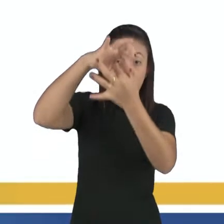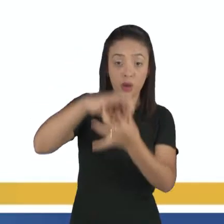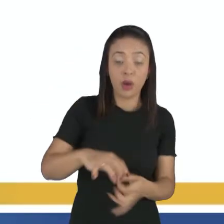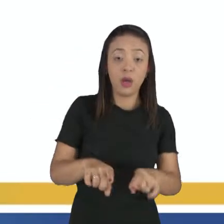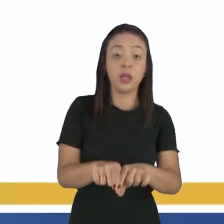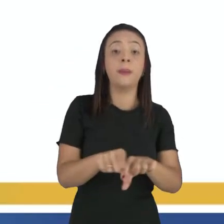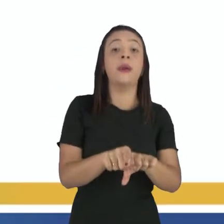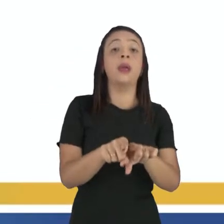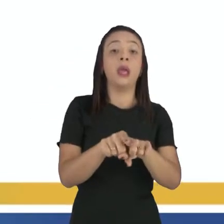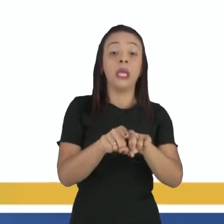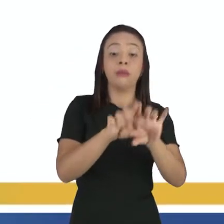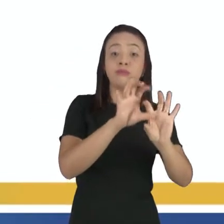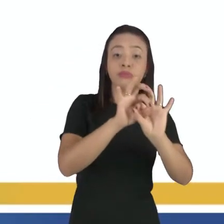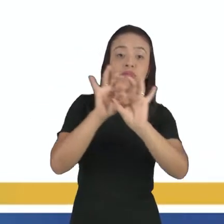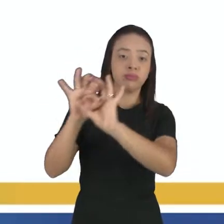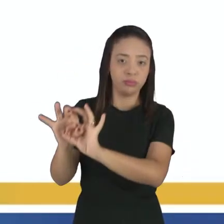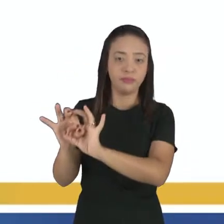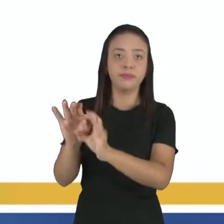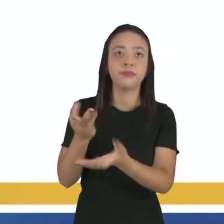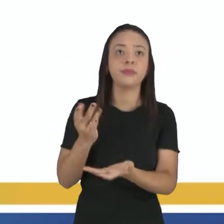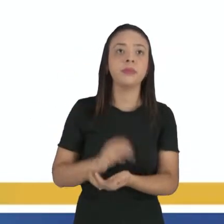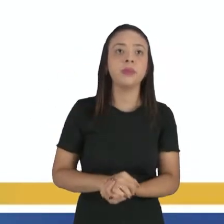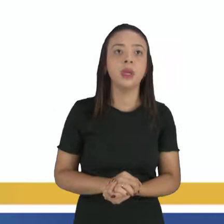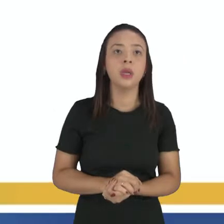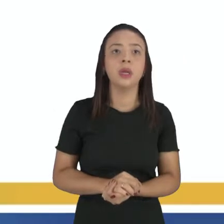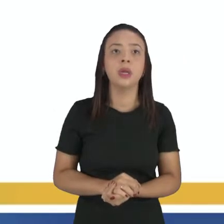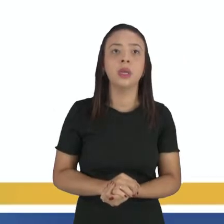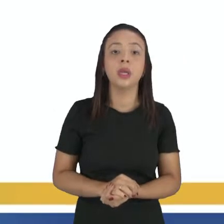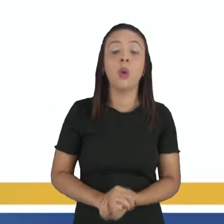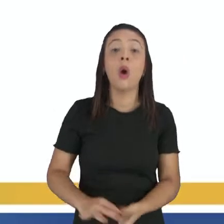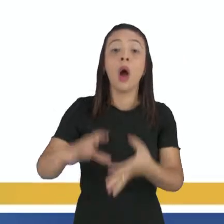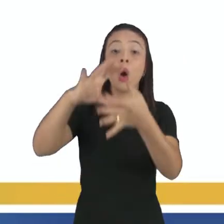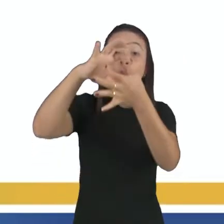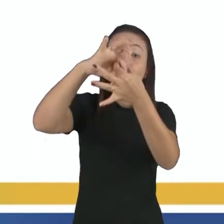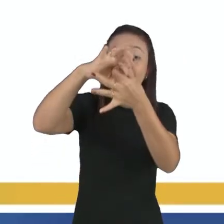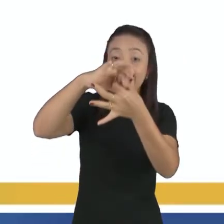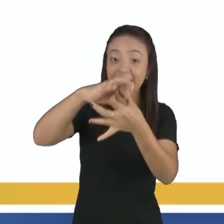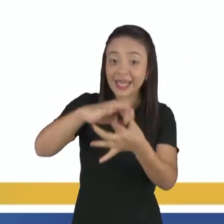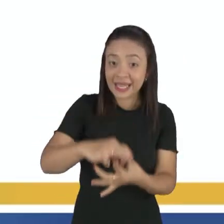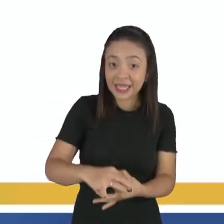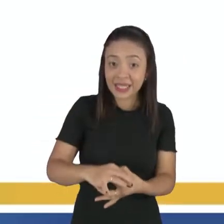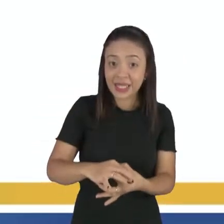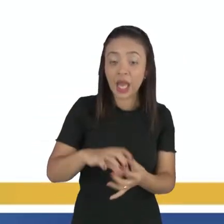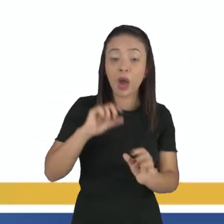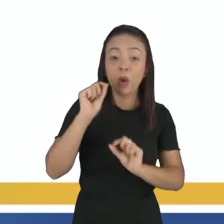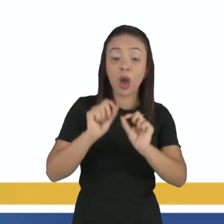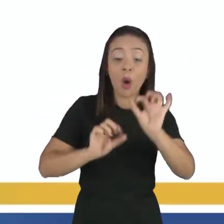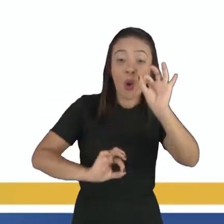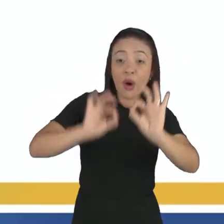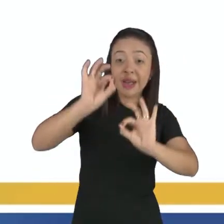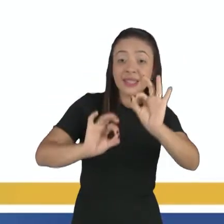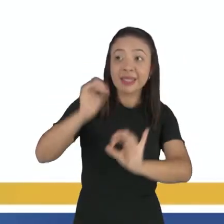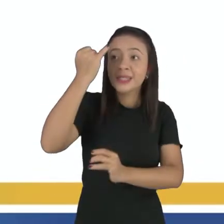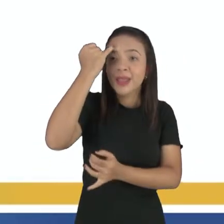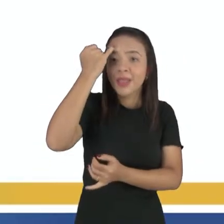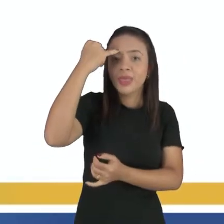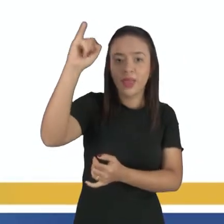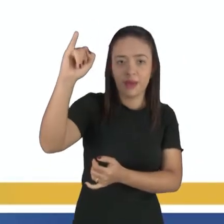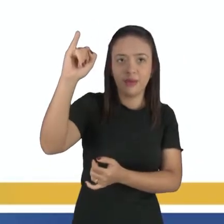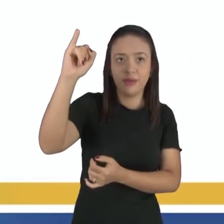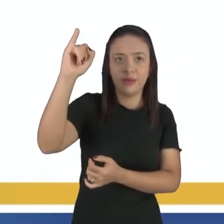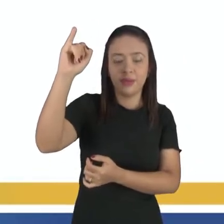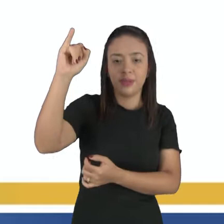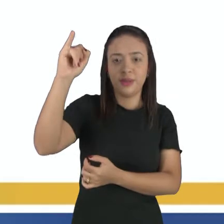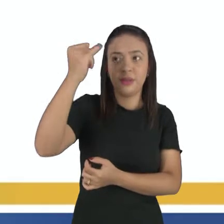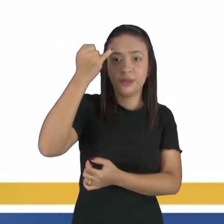aqui comigo considerando que a coerência É a lógica entre as ideias expostas tá